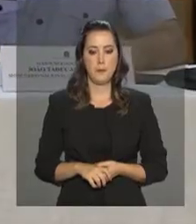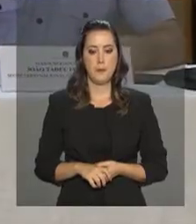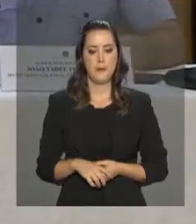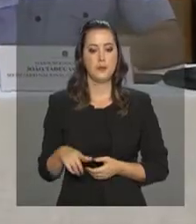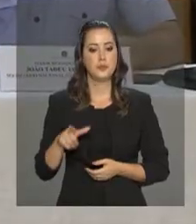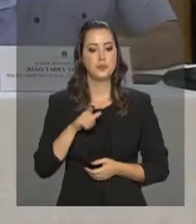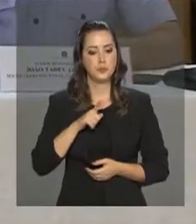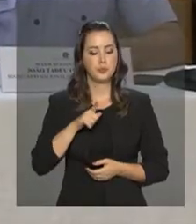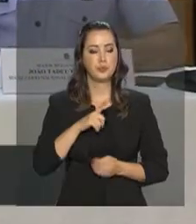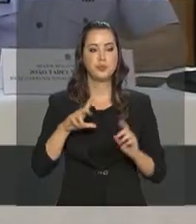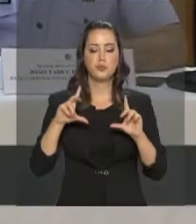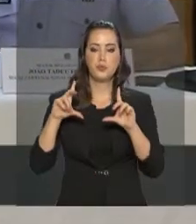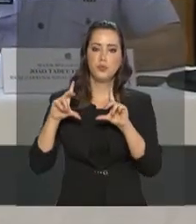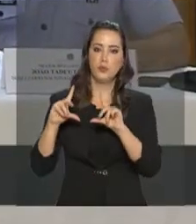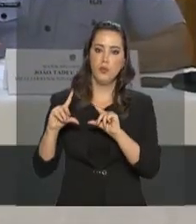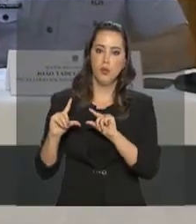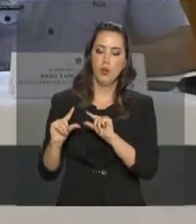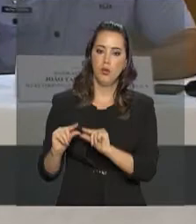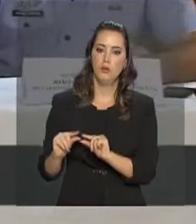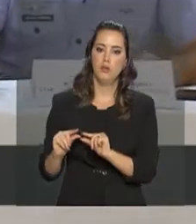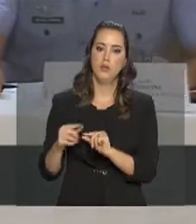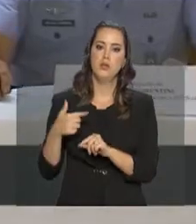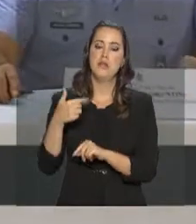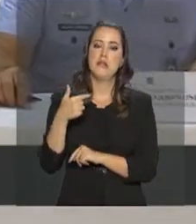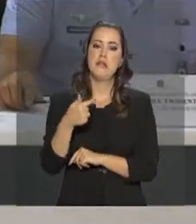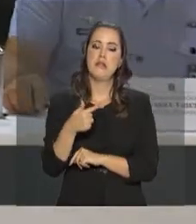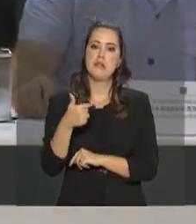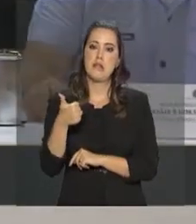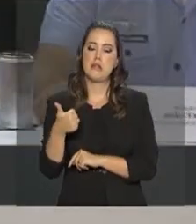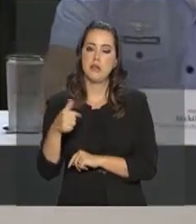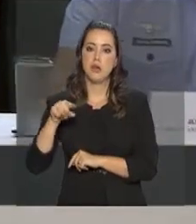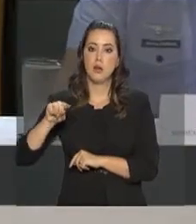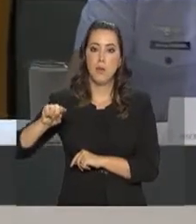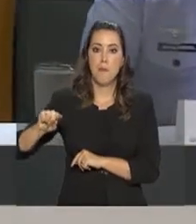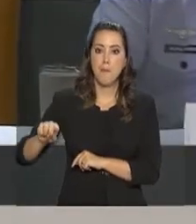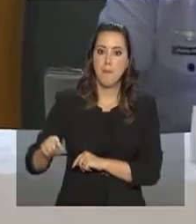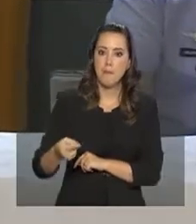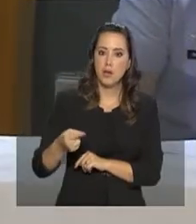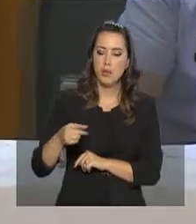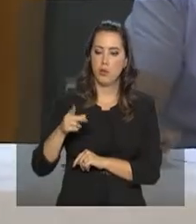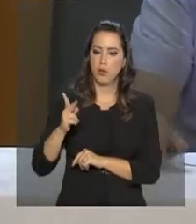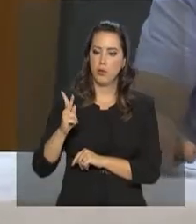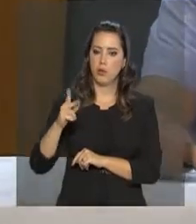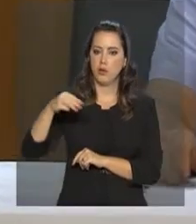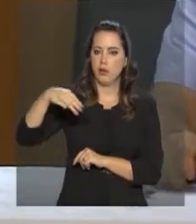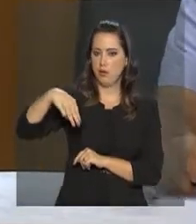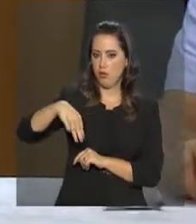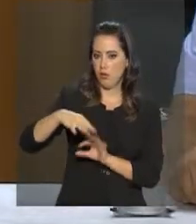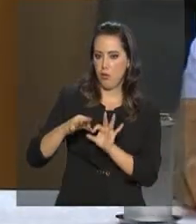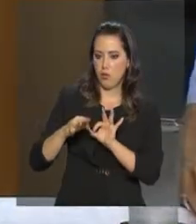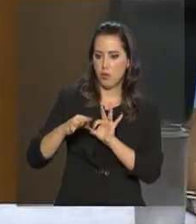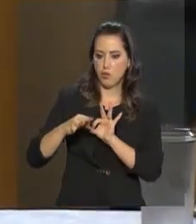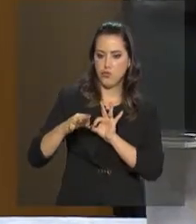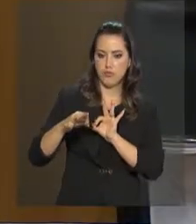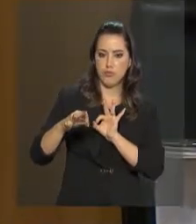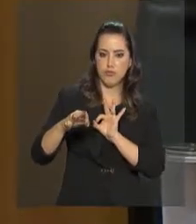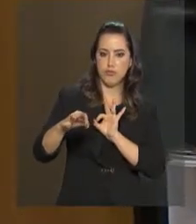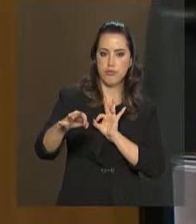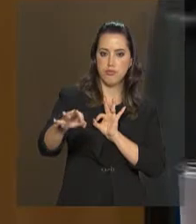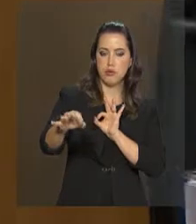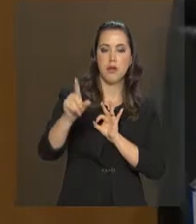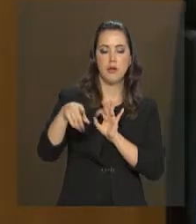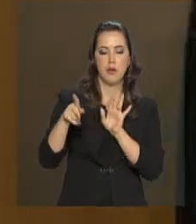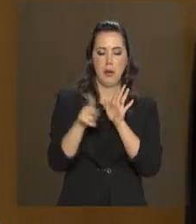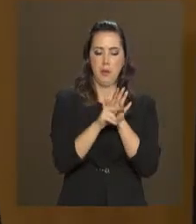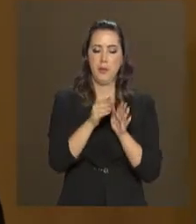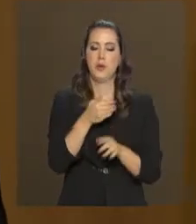Nós tivemos uma redução dos 71 mil quilômetros que são de competência